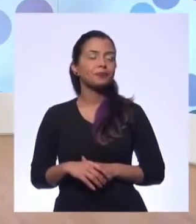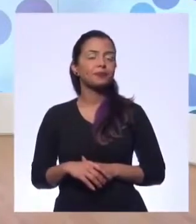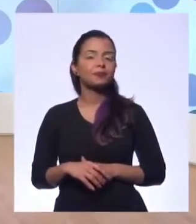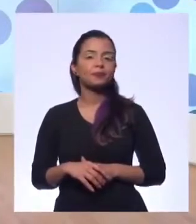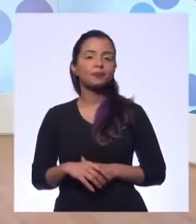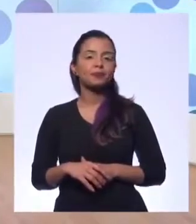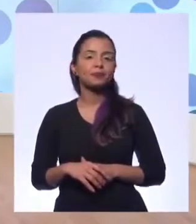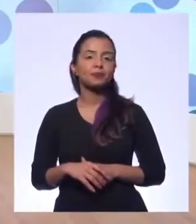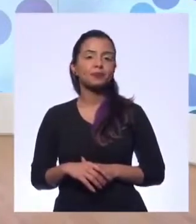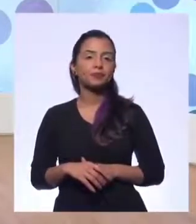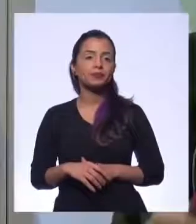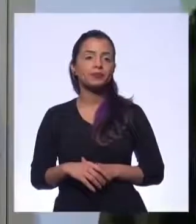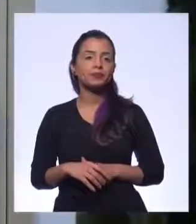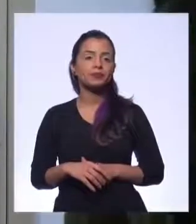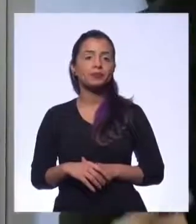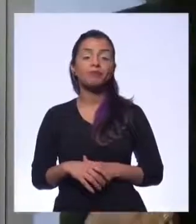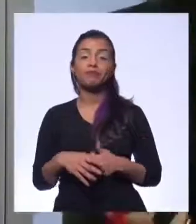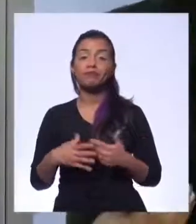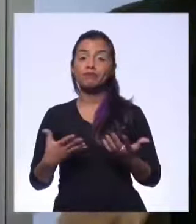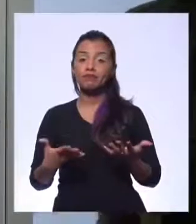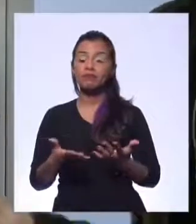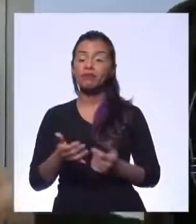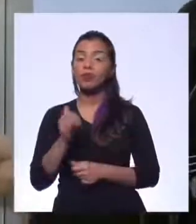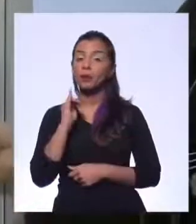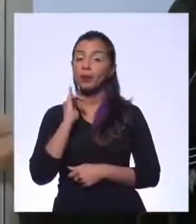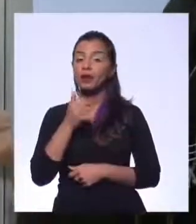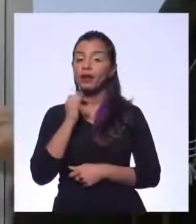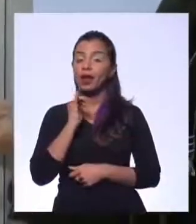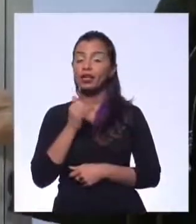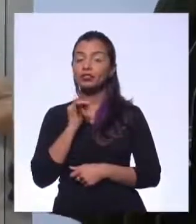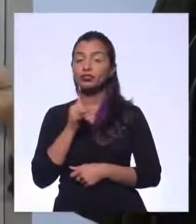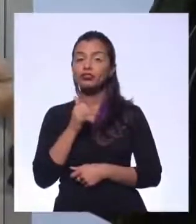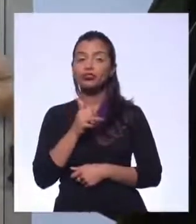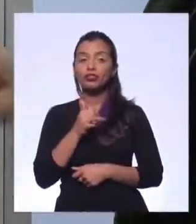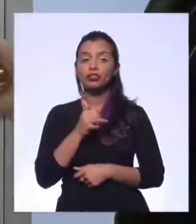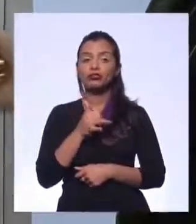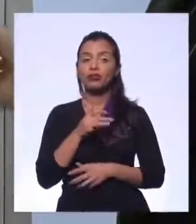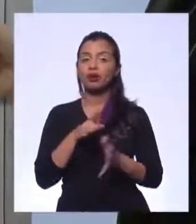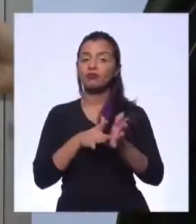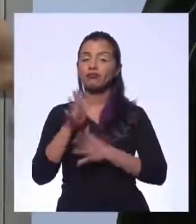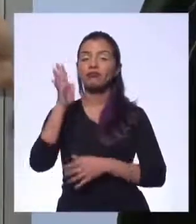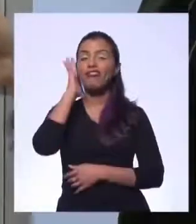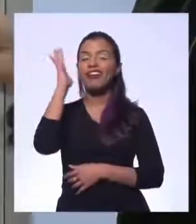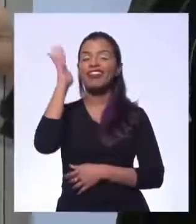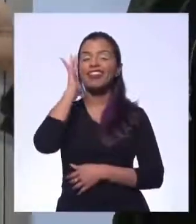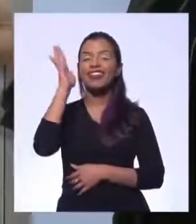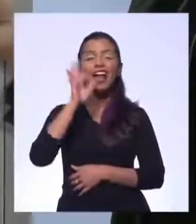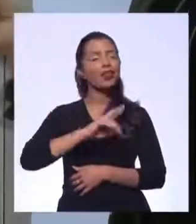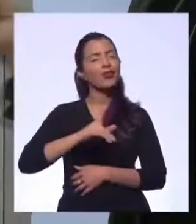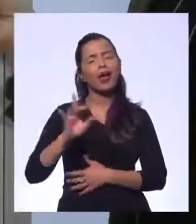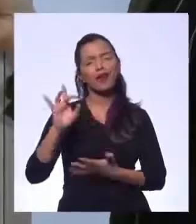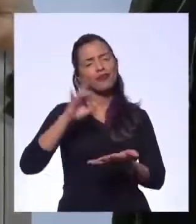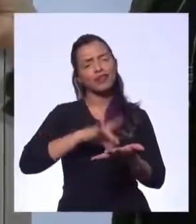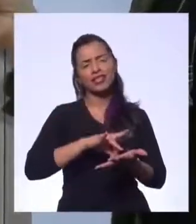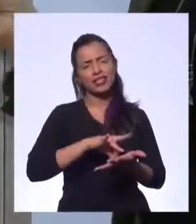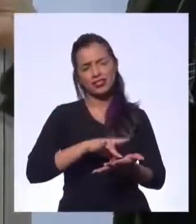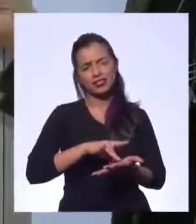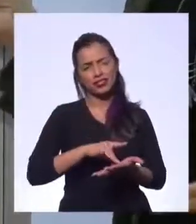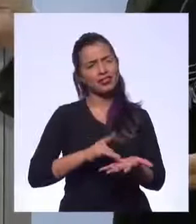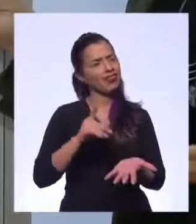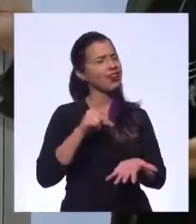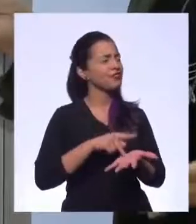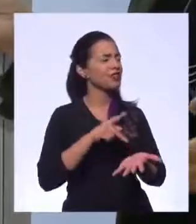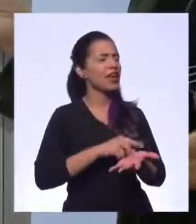gênero lenda. É uma narrativa fantasiosa, tá vendo? Ela não é verídica, né, Dani? Não confere a